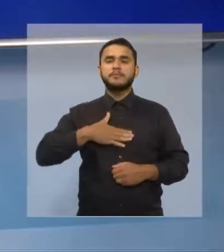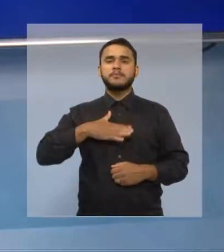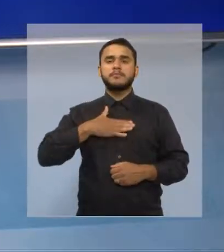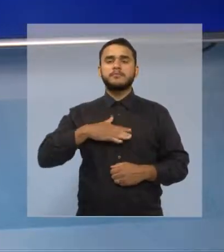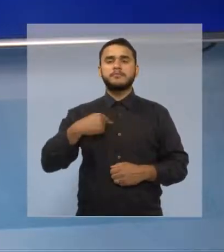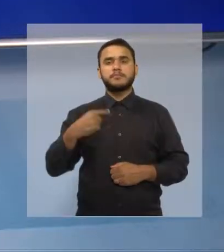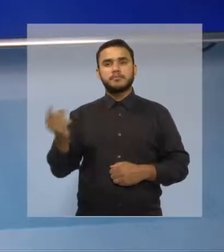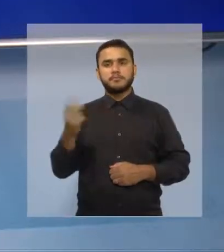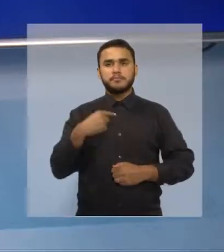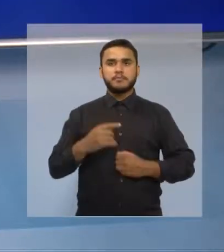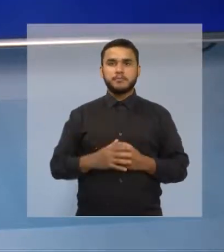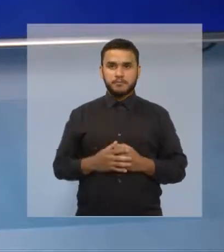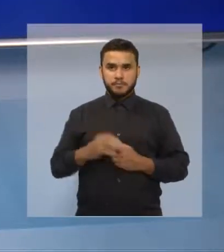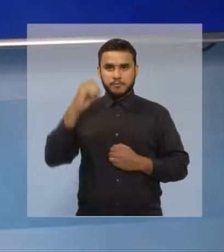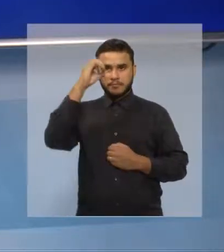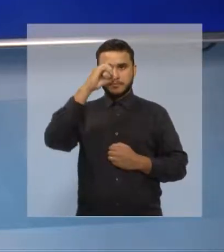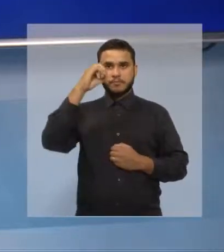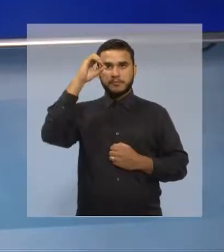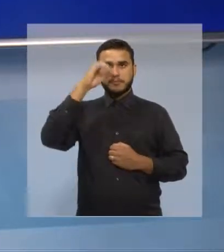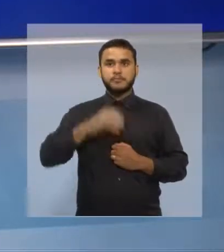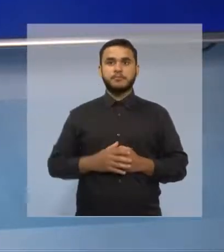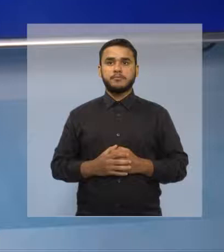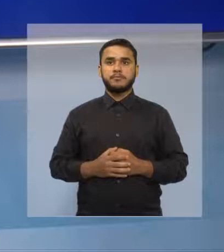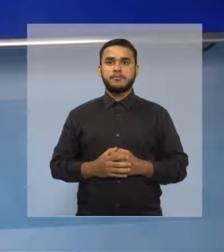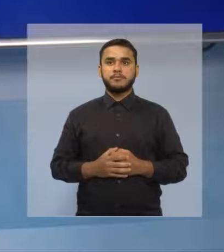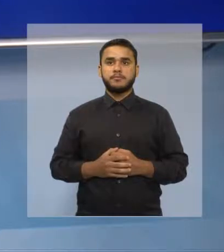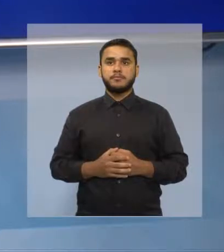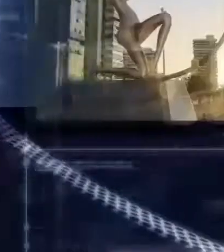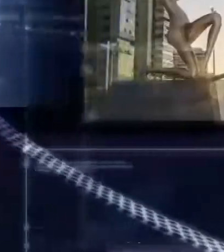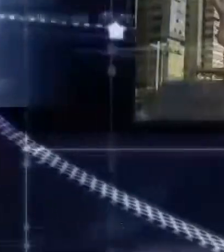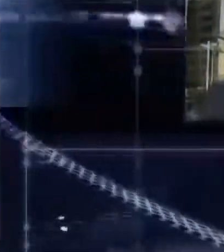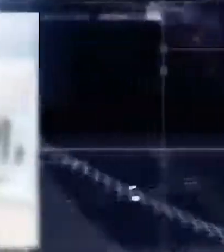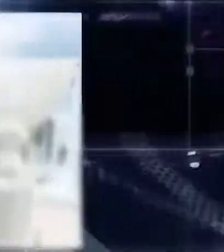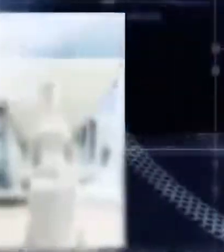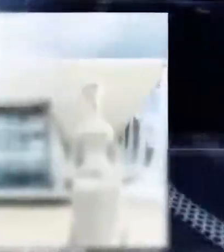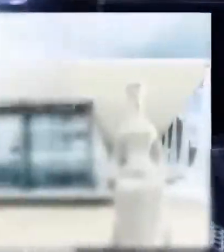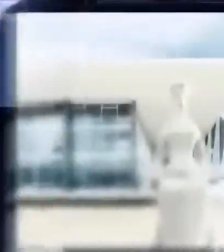para um rápido intervalo e já voltamos com Observatório.